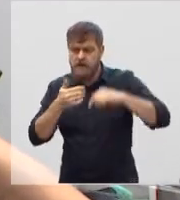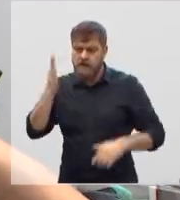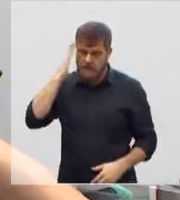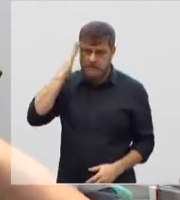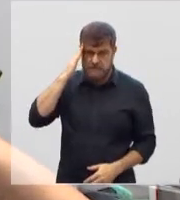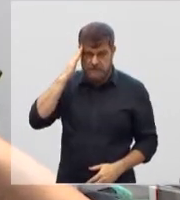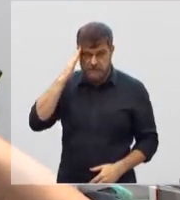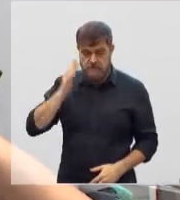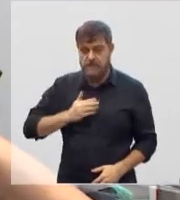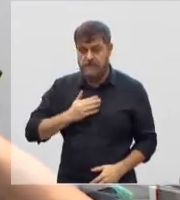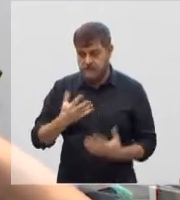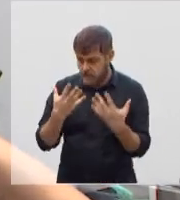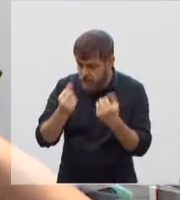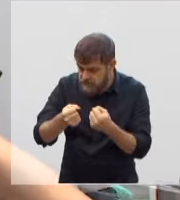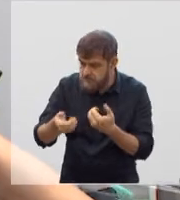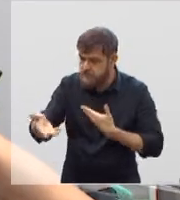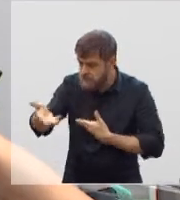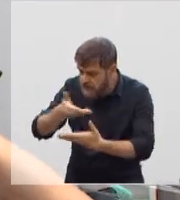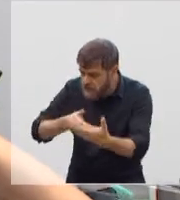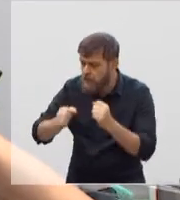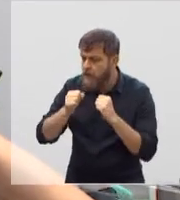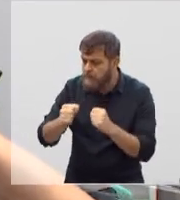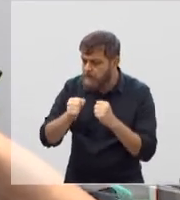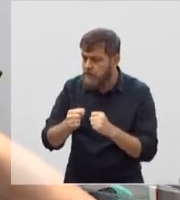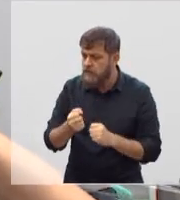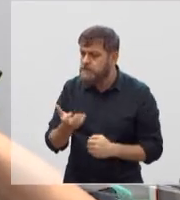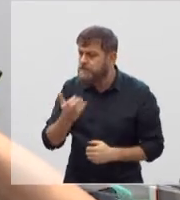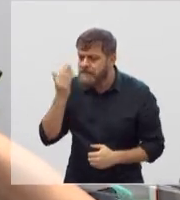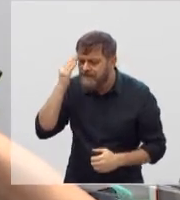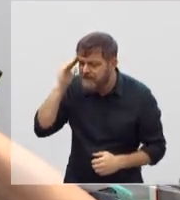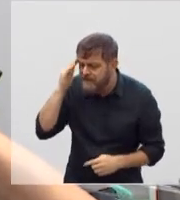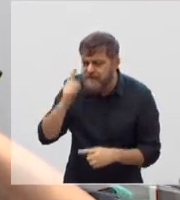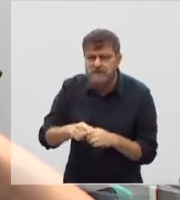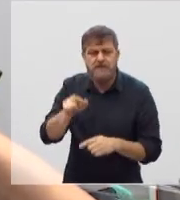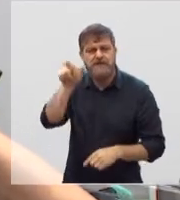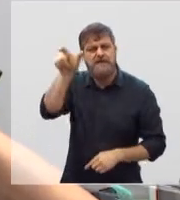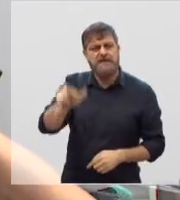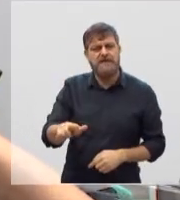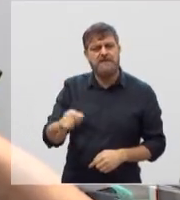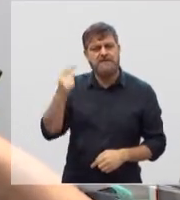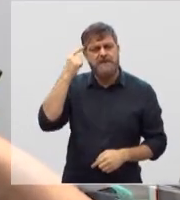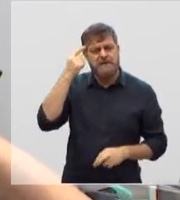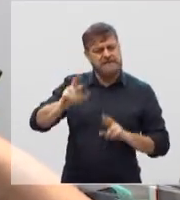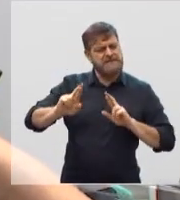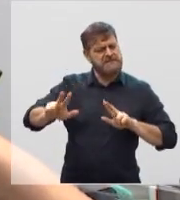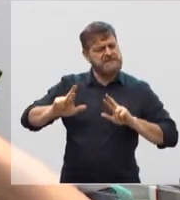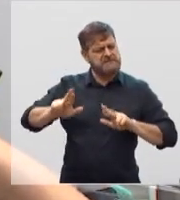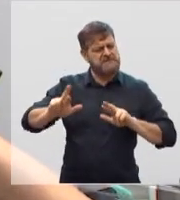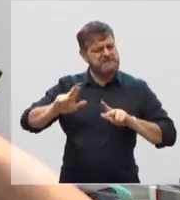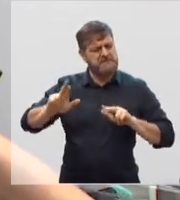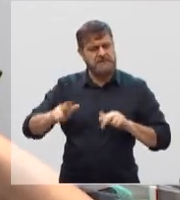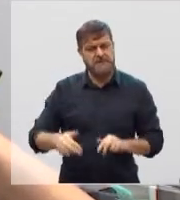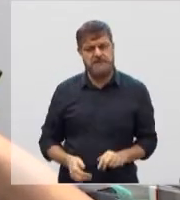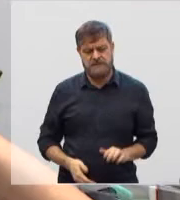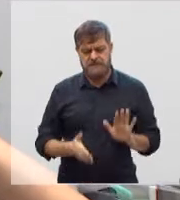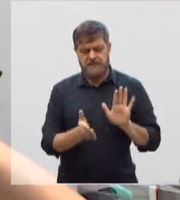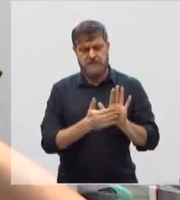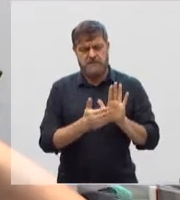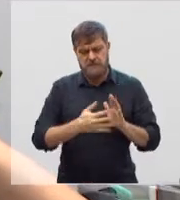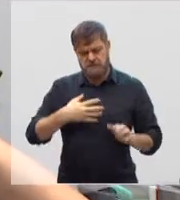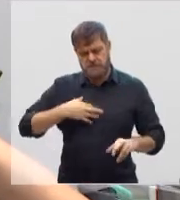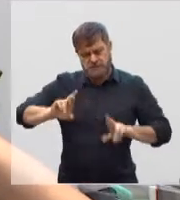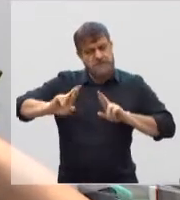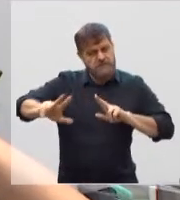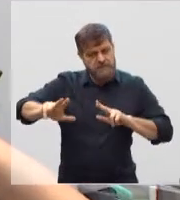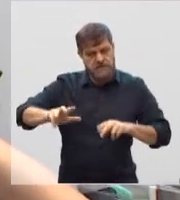radicalmente contrário, mas jamais deixarei de ouvir, até porque eu quero entender por que a pessoa propõe aquele